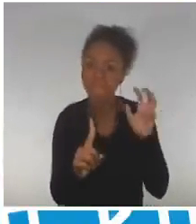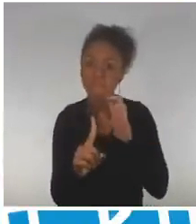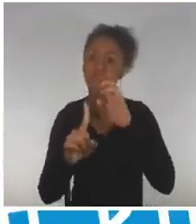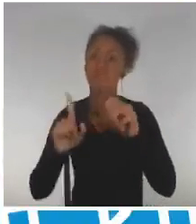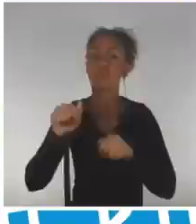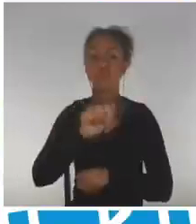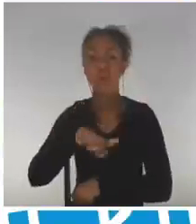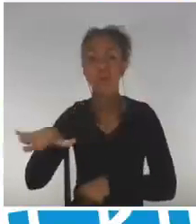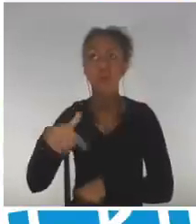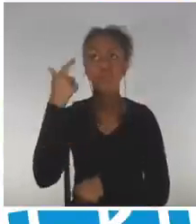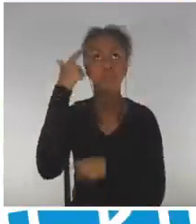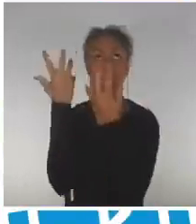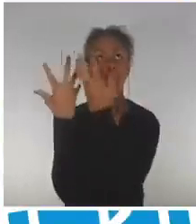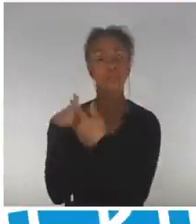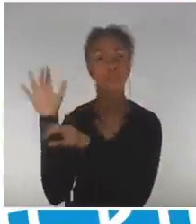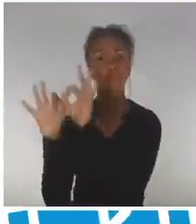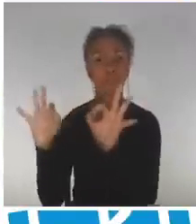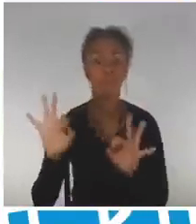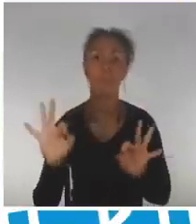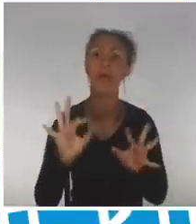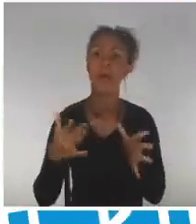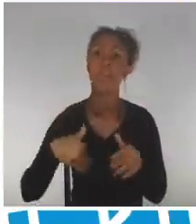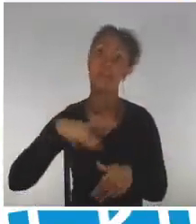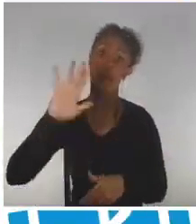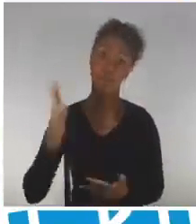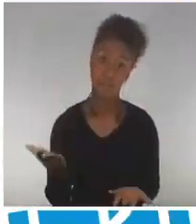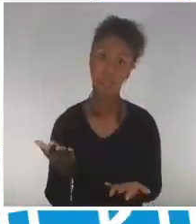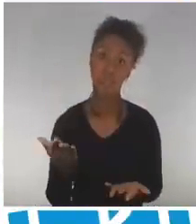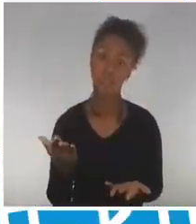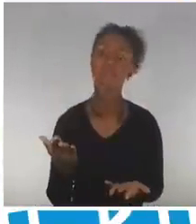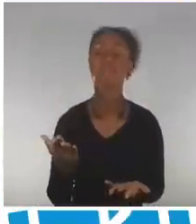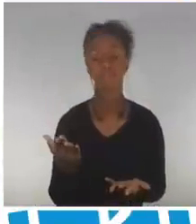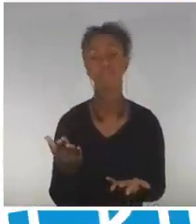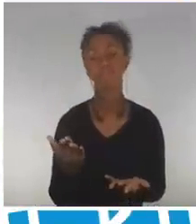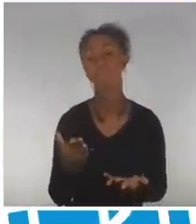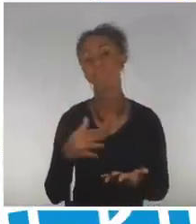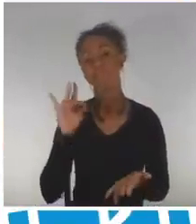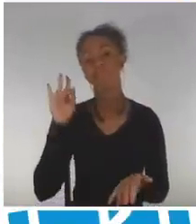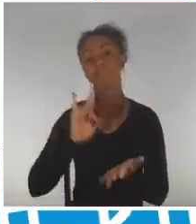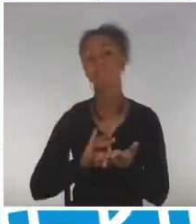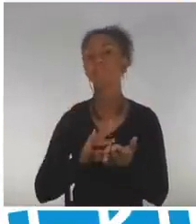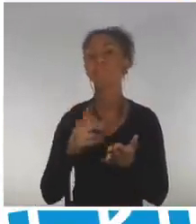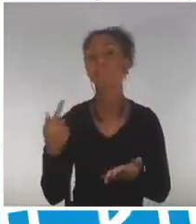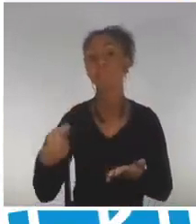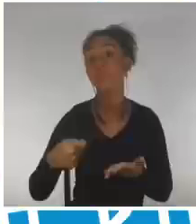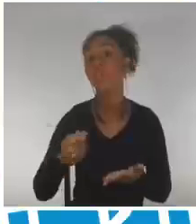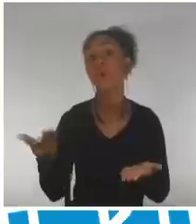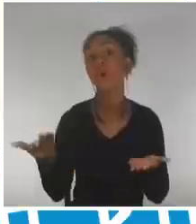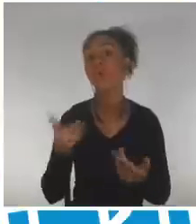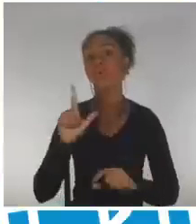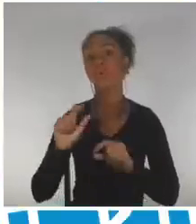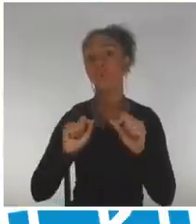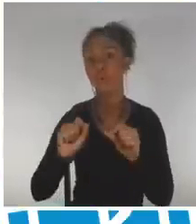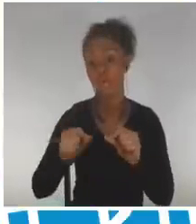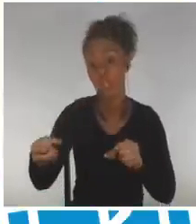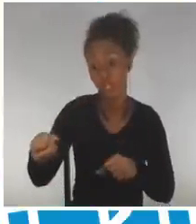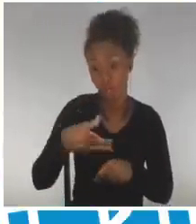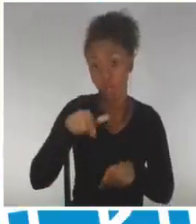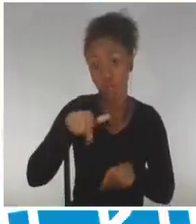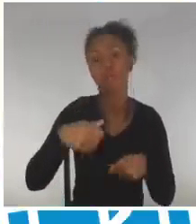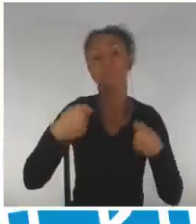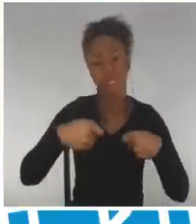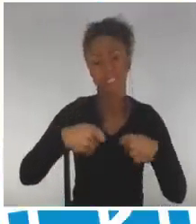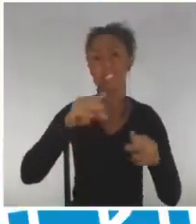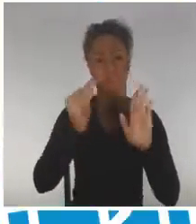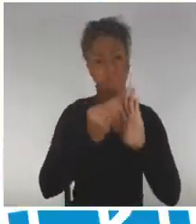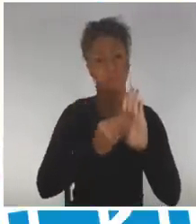uma reflexão mais crítica e mais criativa, serão necessários nesse desenvolvimento dessa avaliação que nós queremos. Mas